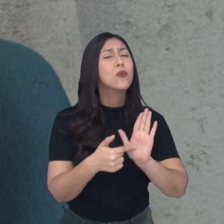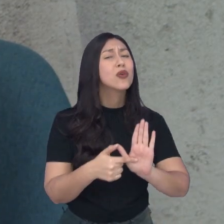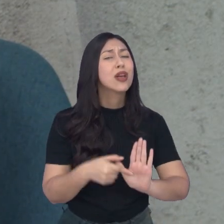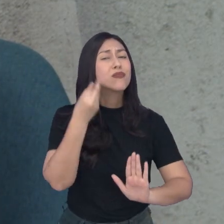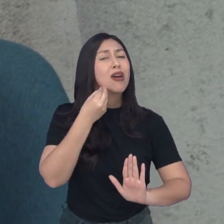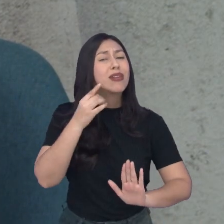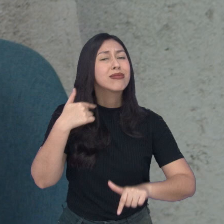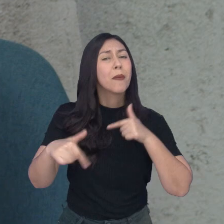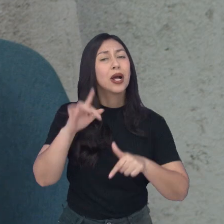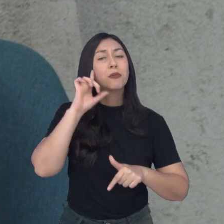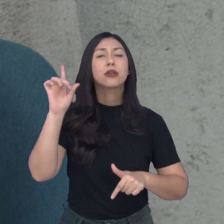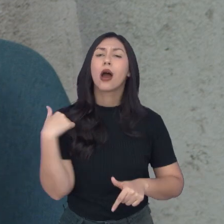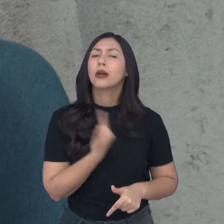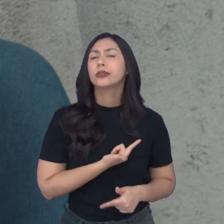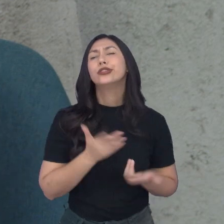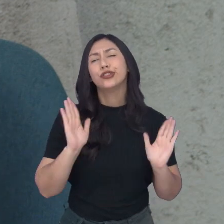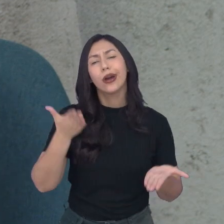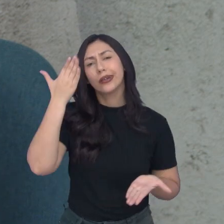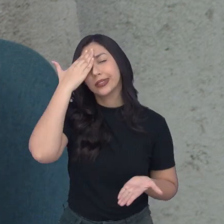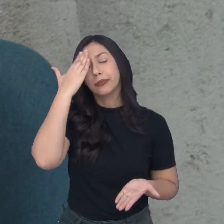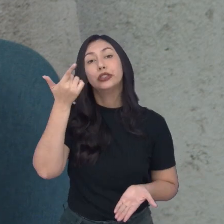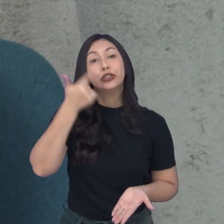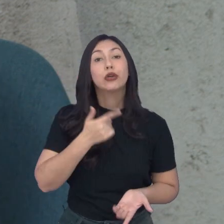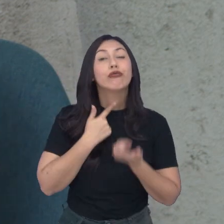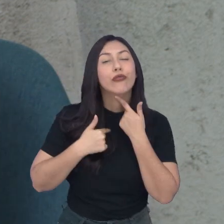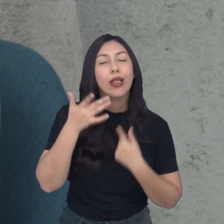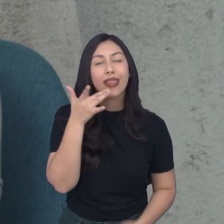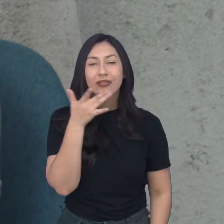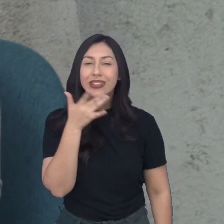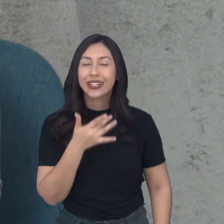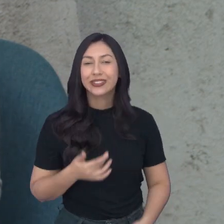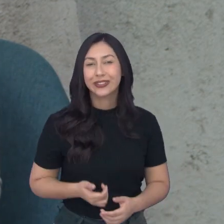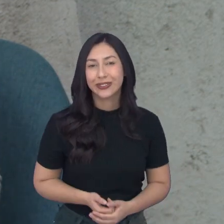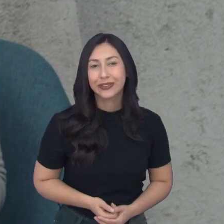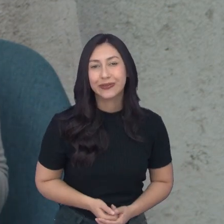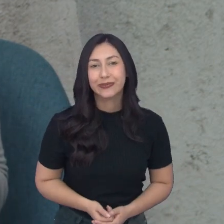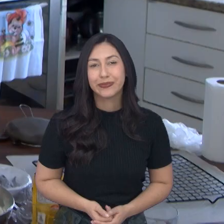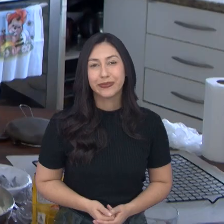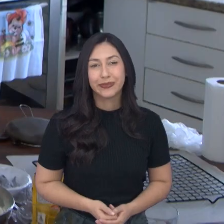Já sei que ela vai nos deixar com água na boca mais uma vez. É com você, Vanessa.